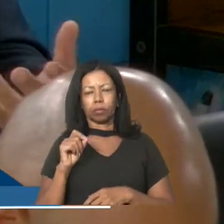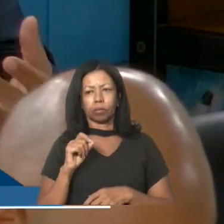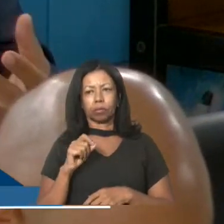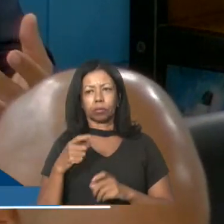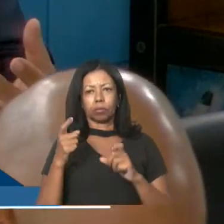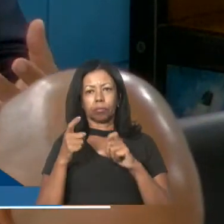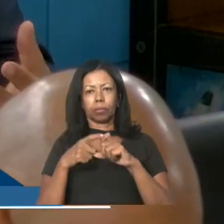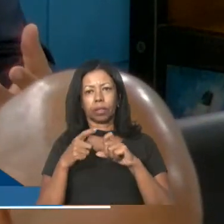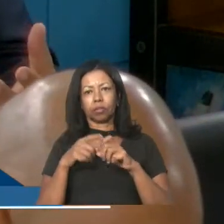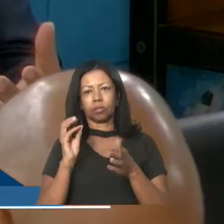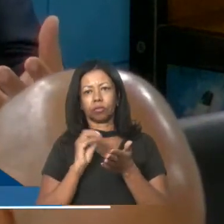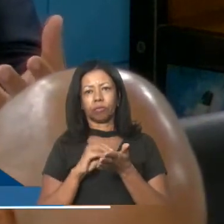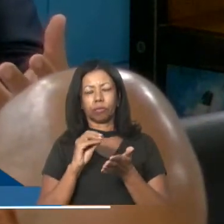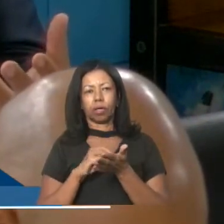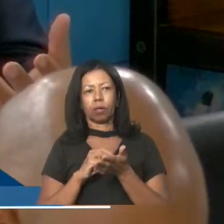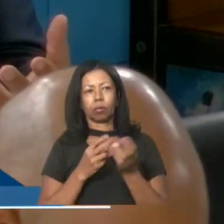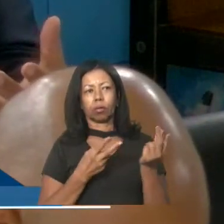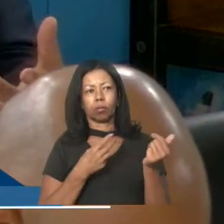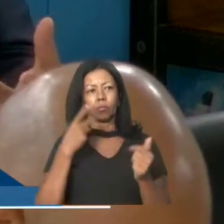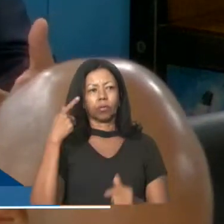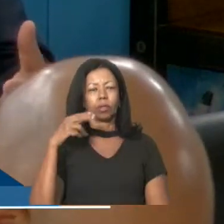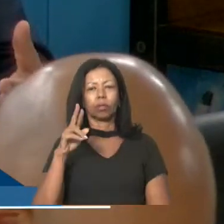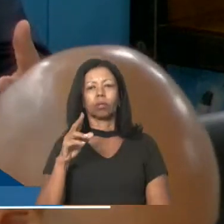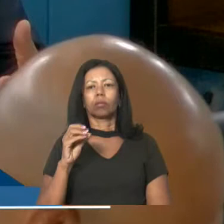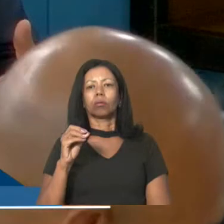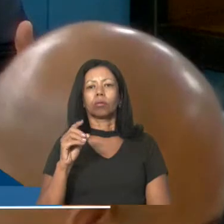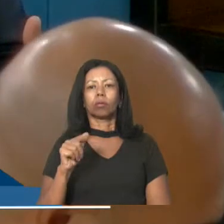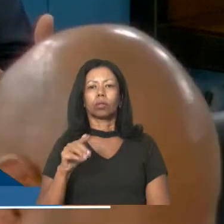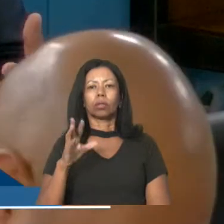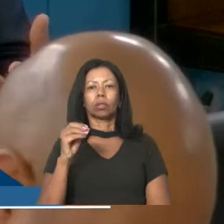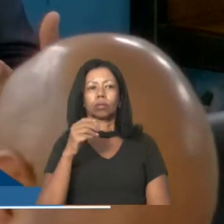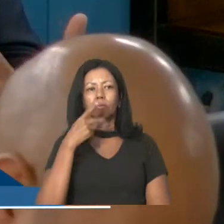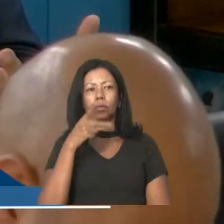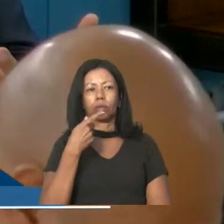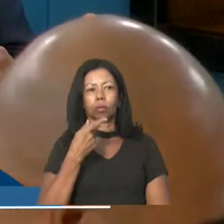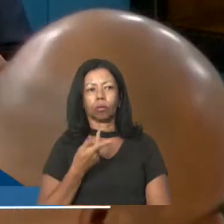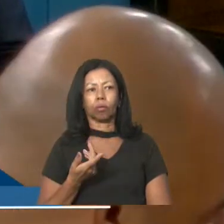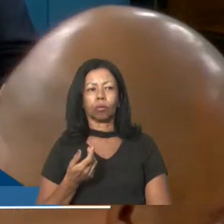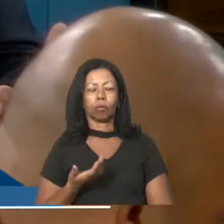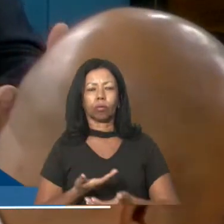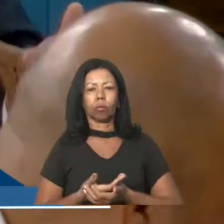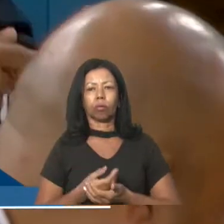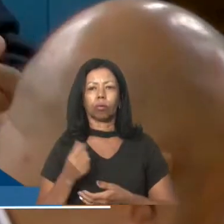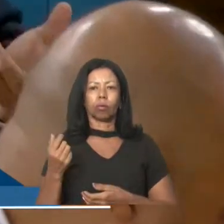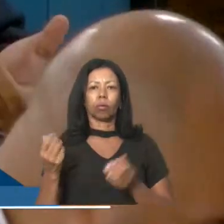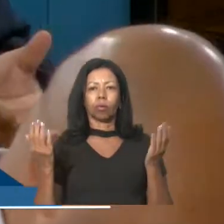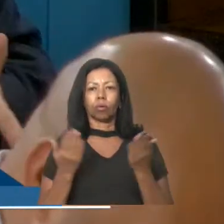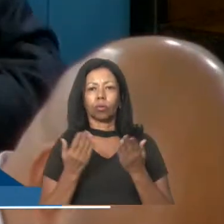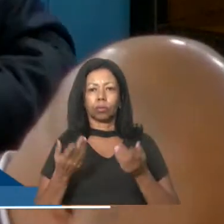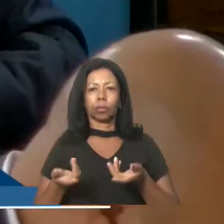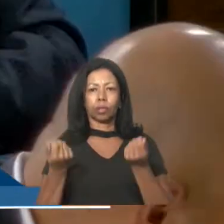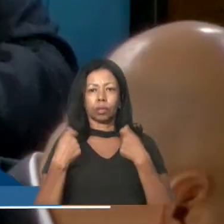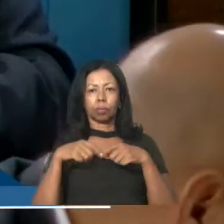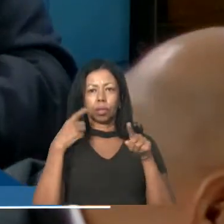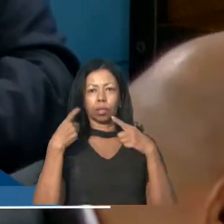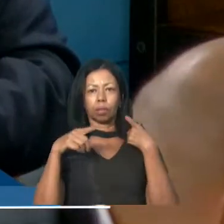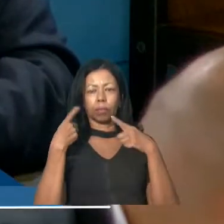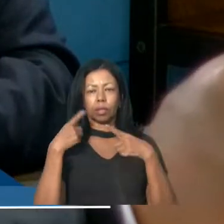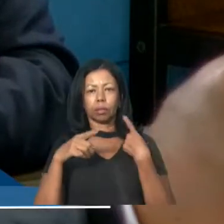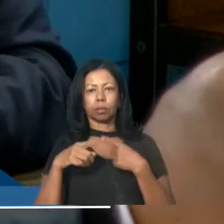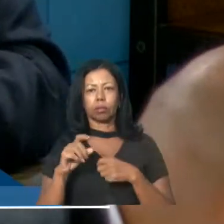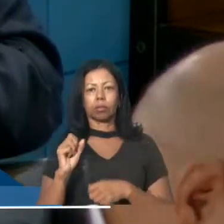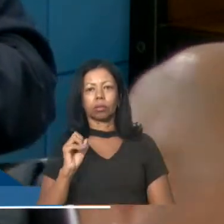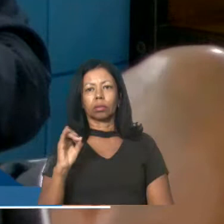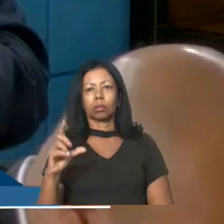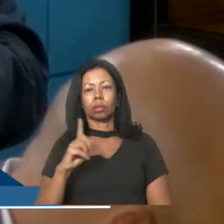médico, falta de médico, como o vereador Rodrigo colocou aqui, ginecologista, Hoje mesmo eu recebi denúncia. Se tem